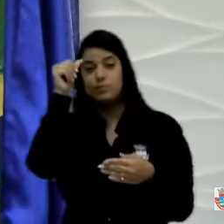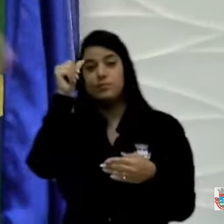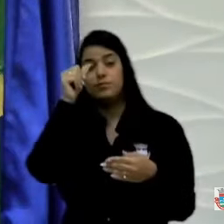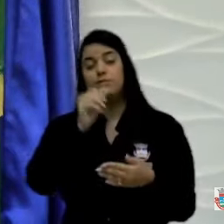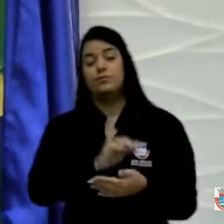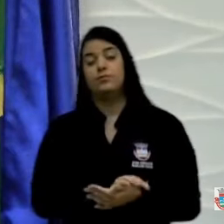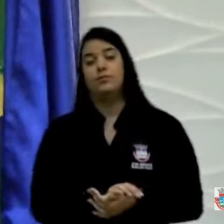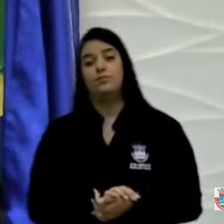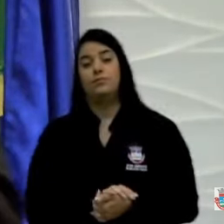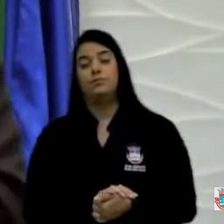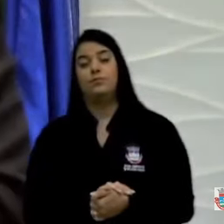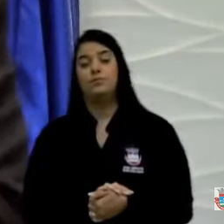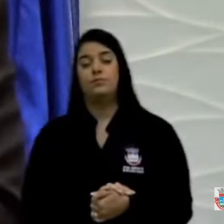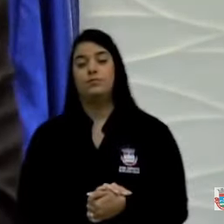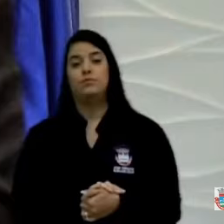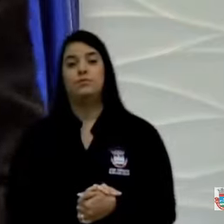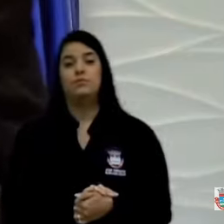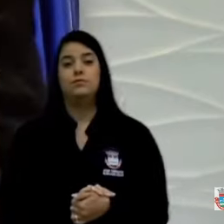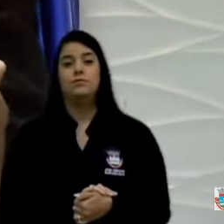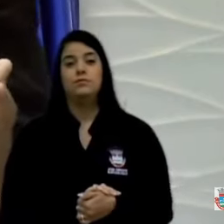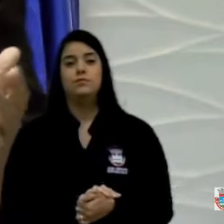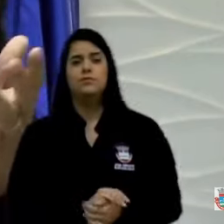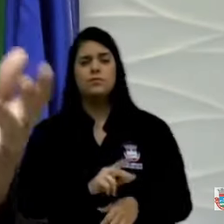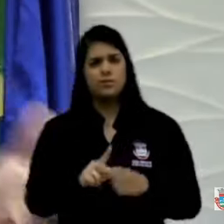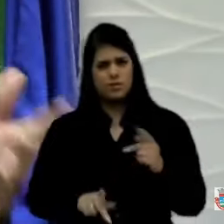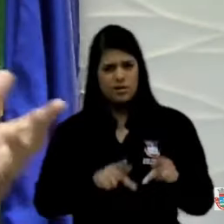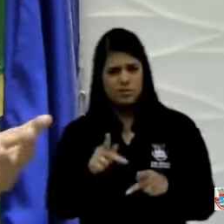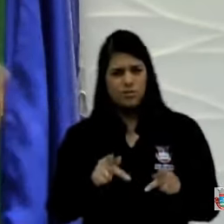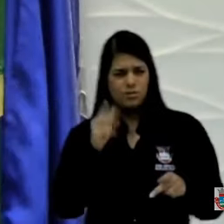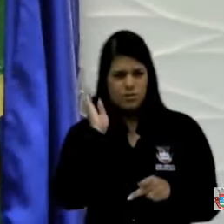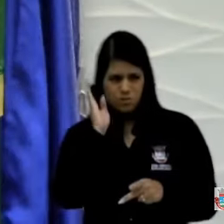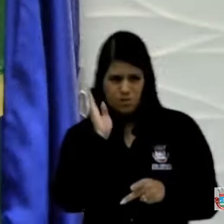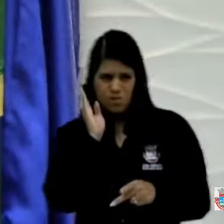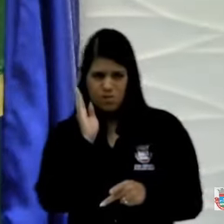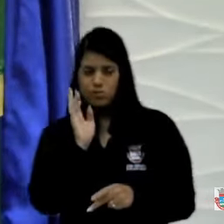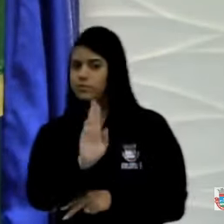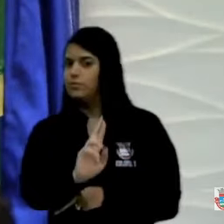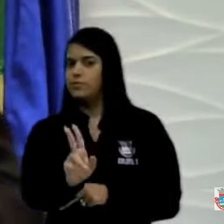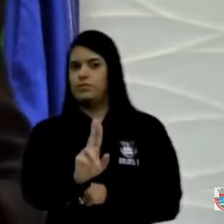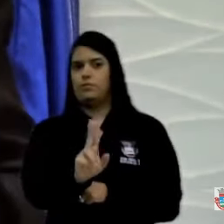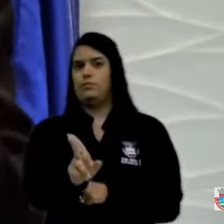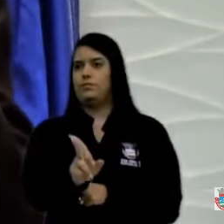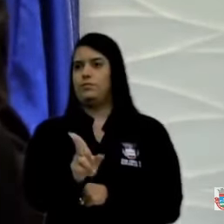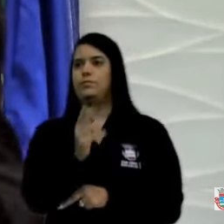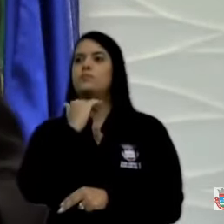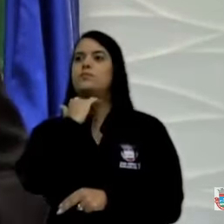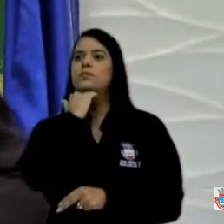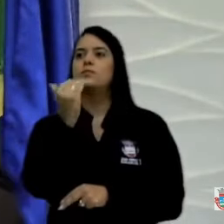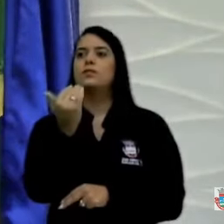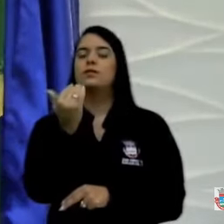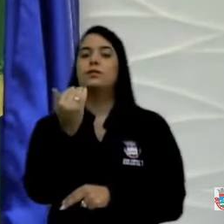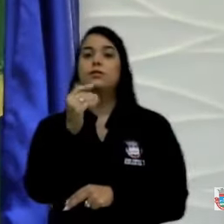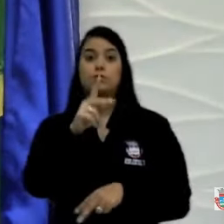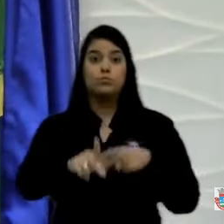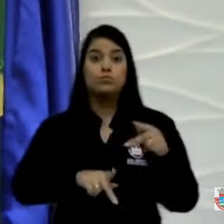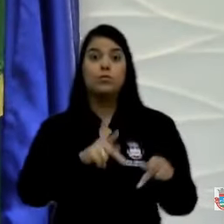prefeito Alexandre Batuté. O povo não é bobo, o povo não é besta, o povo é